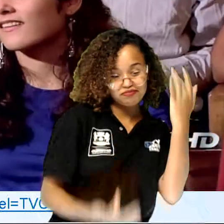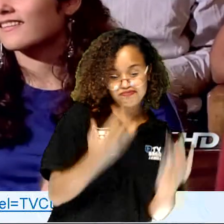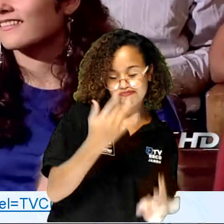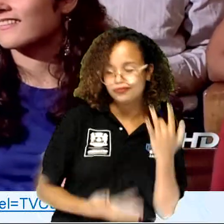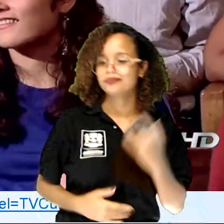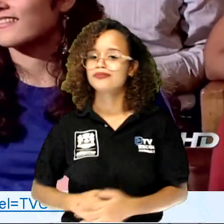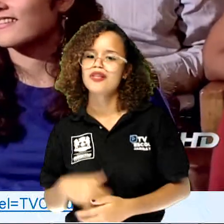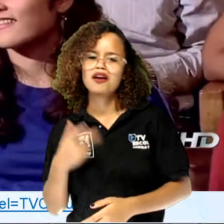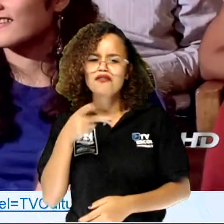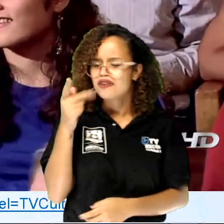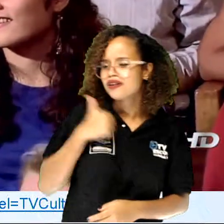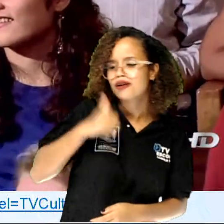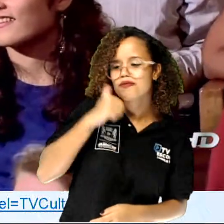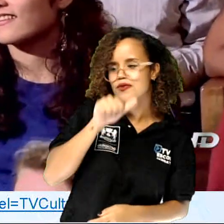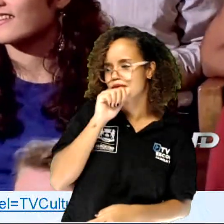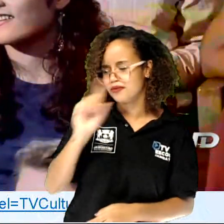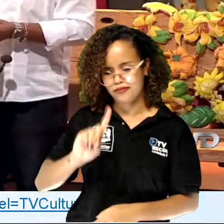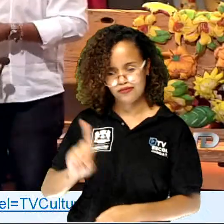Castanha!